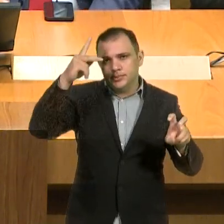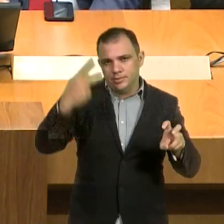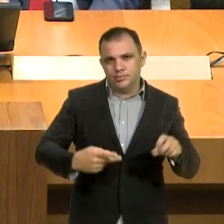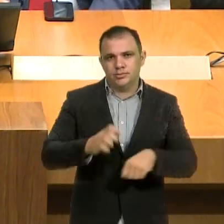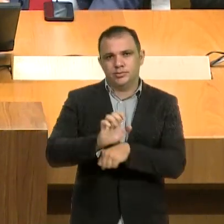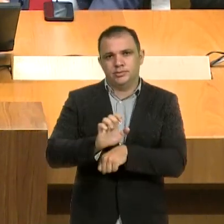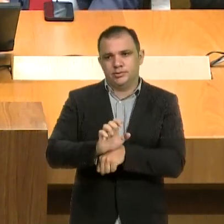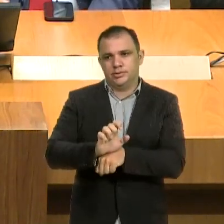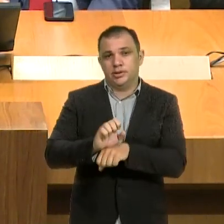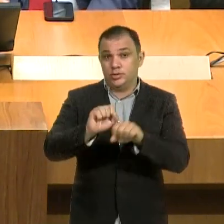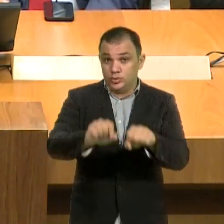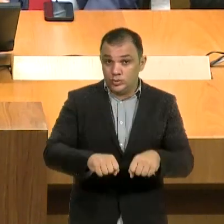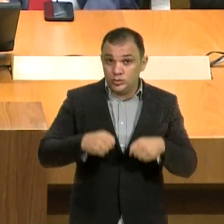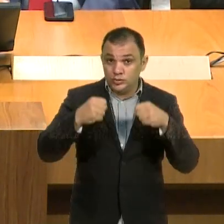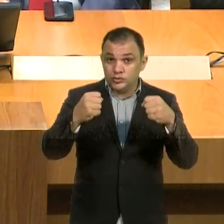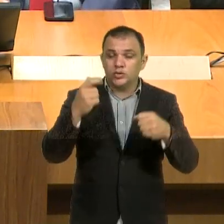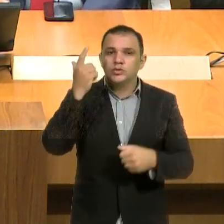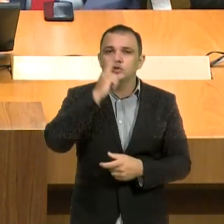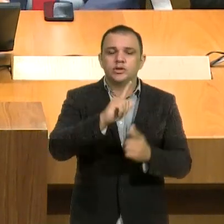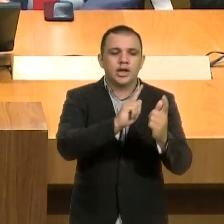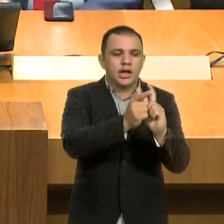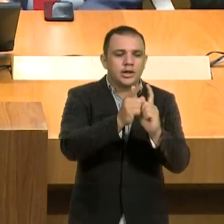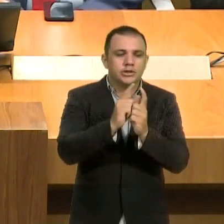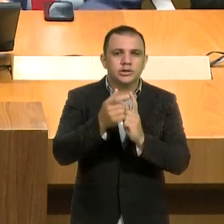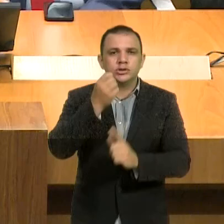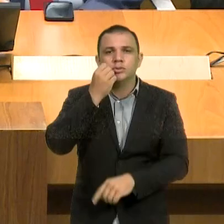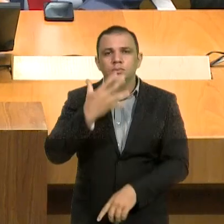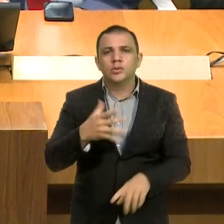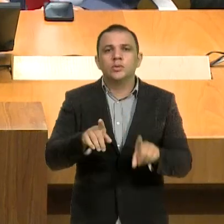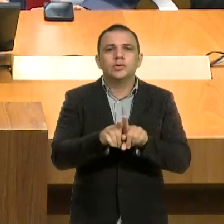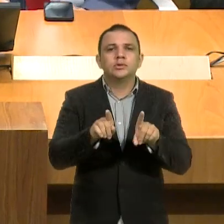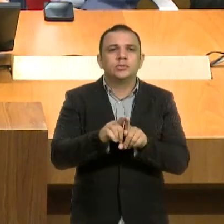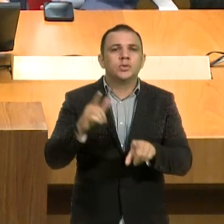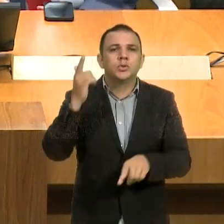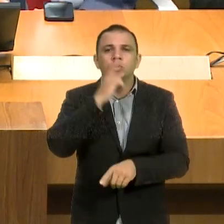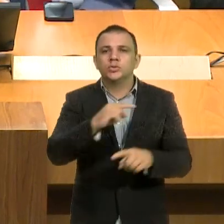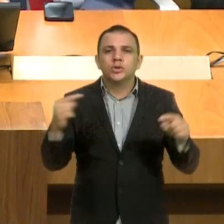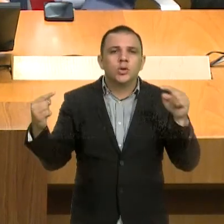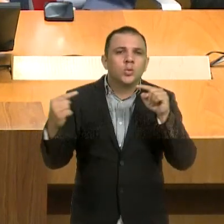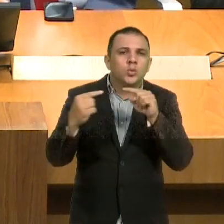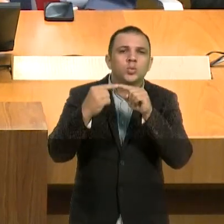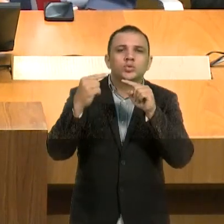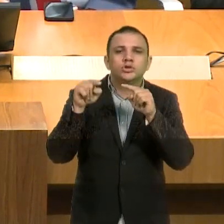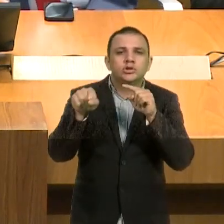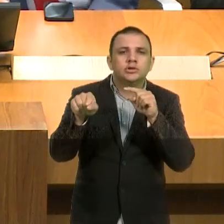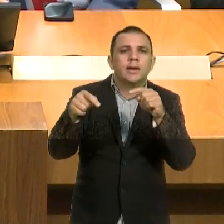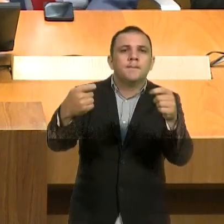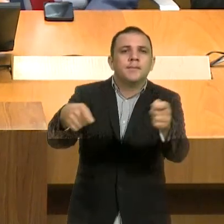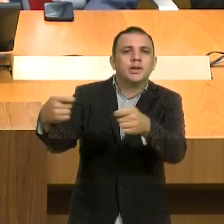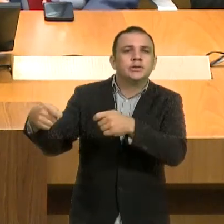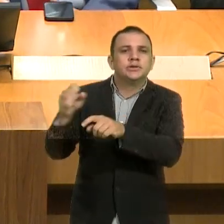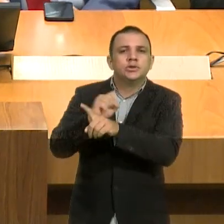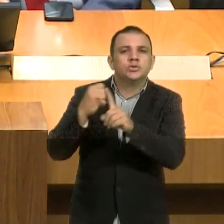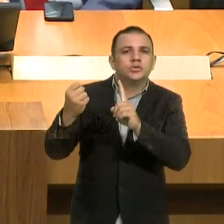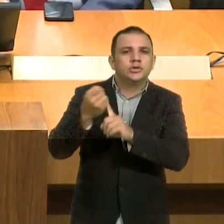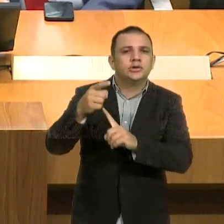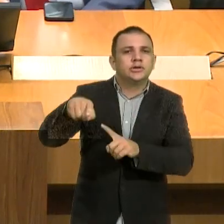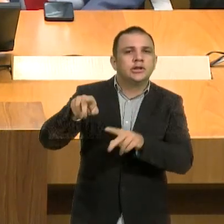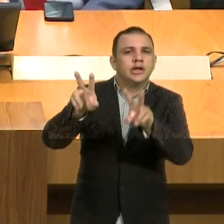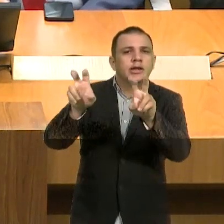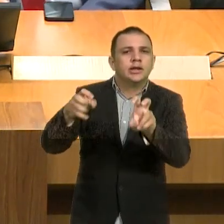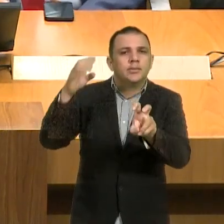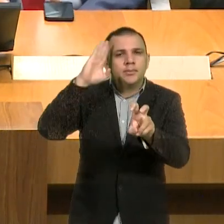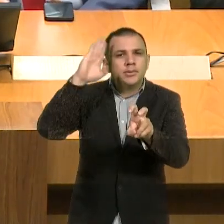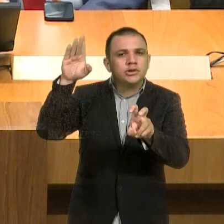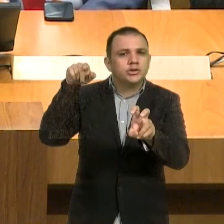buscando a eficiência da gestão, a sintonia com as questões sociais fundamentais e atuando